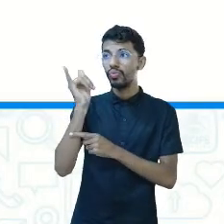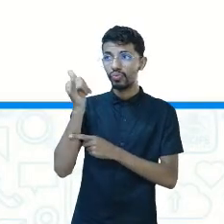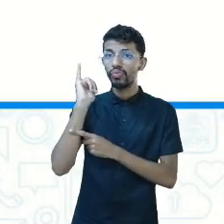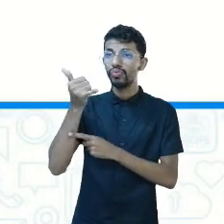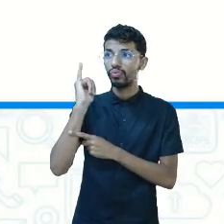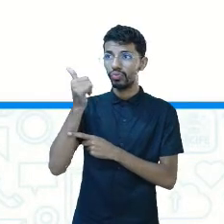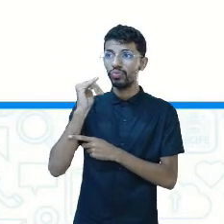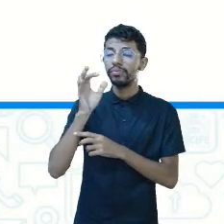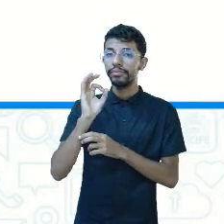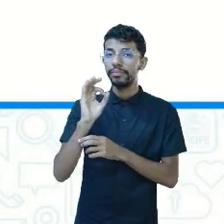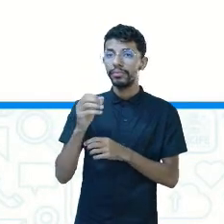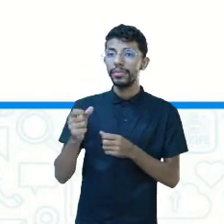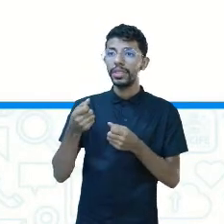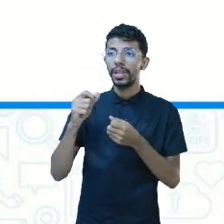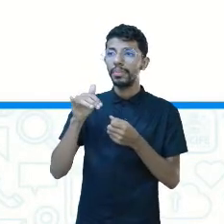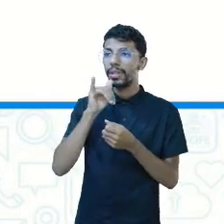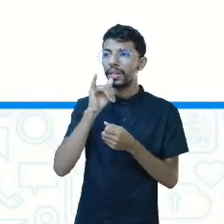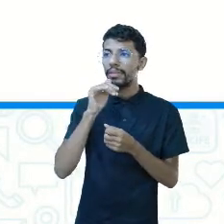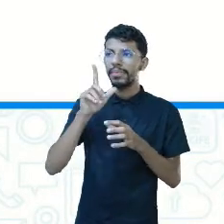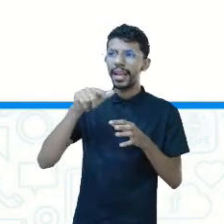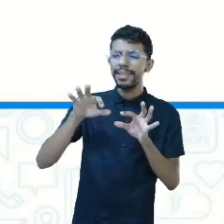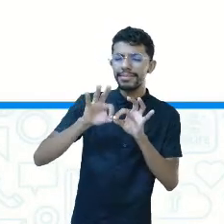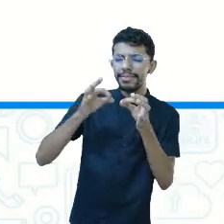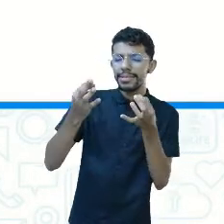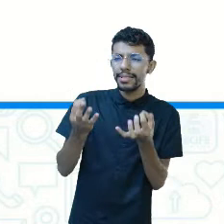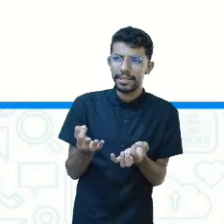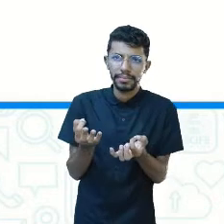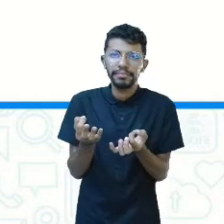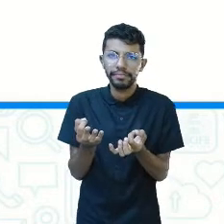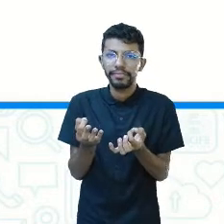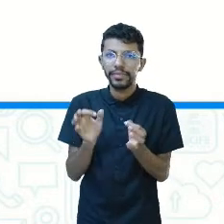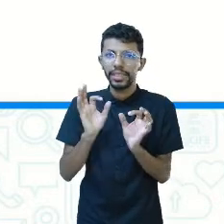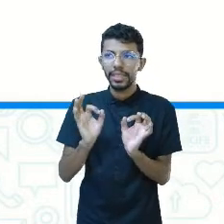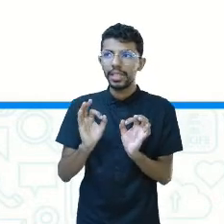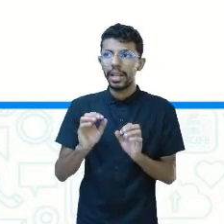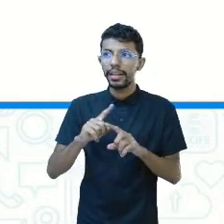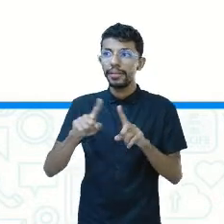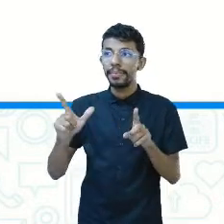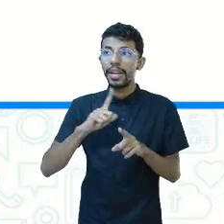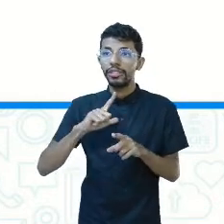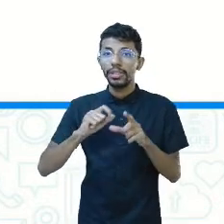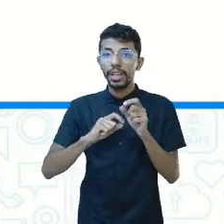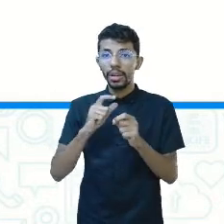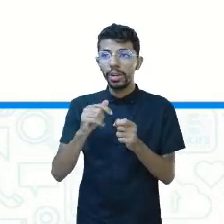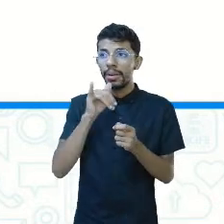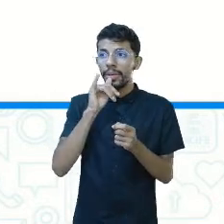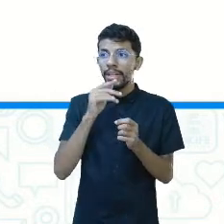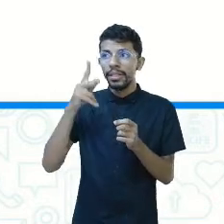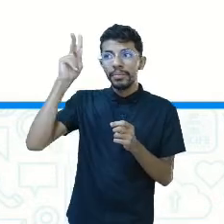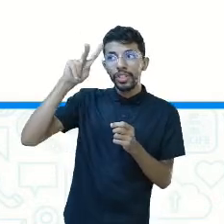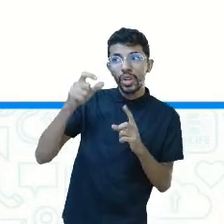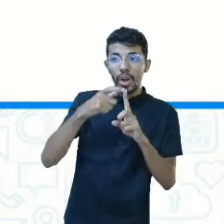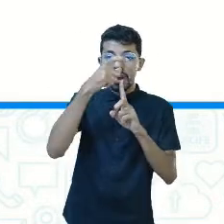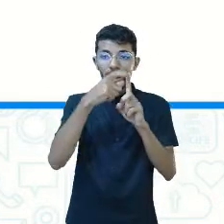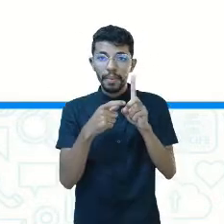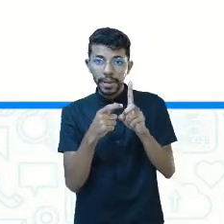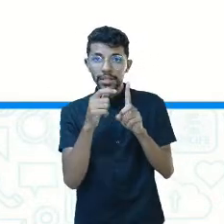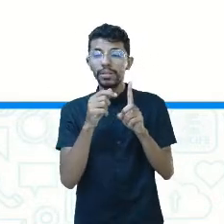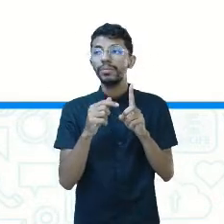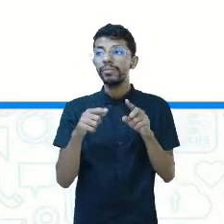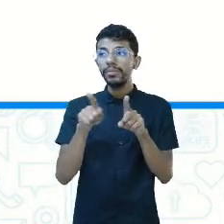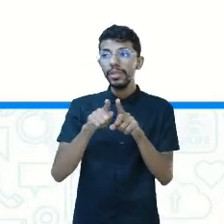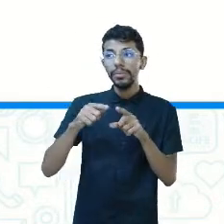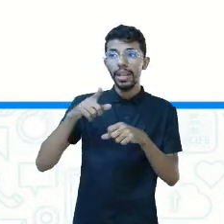a piada se passa. Geralmente é simples, tá, gente? Mas geralmente tem enredo, personagens, tempo